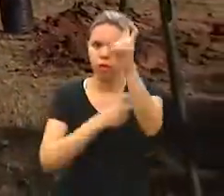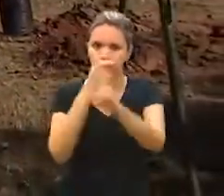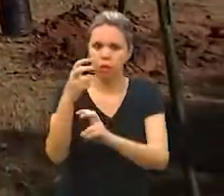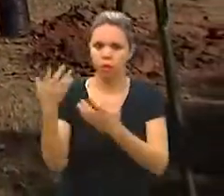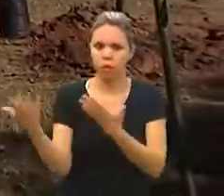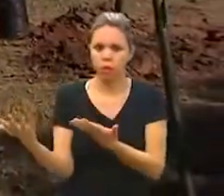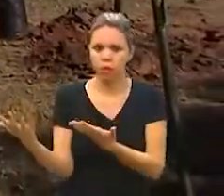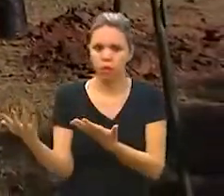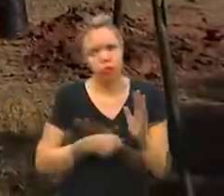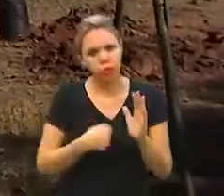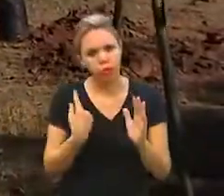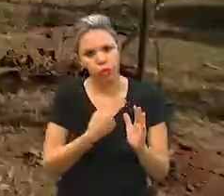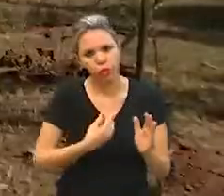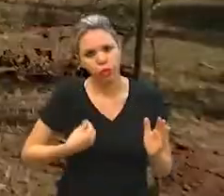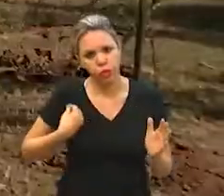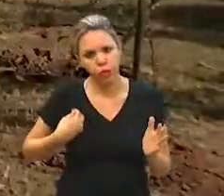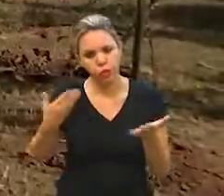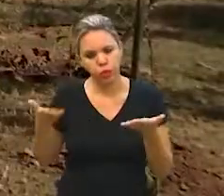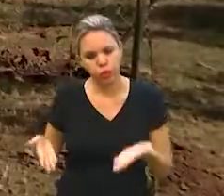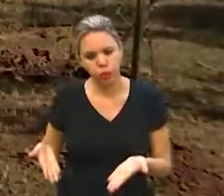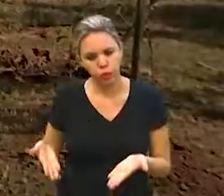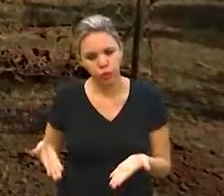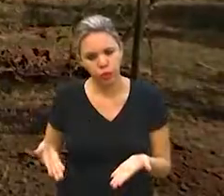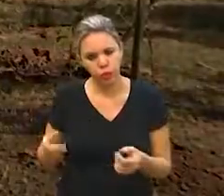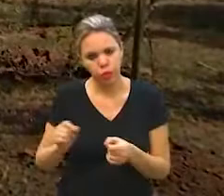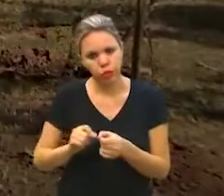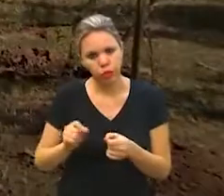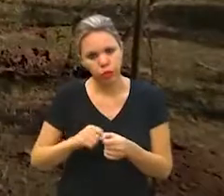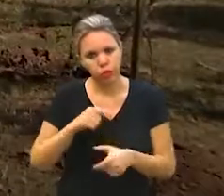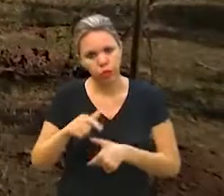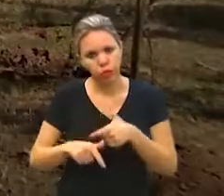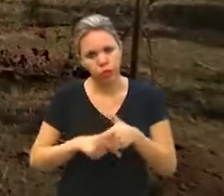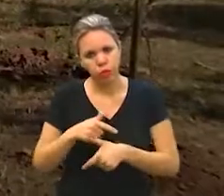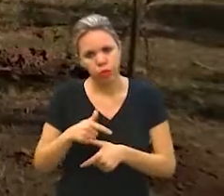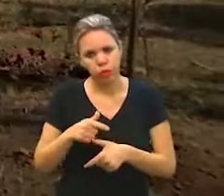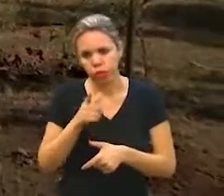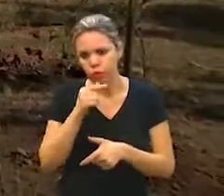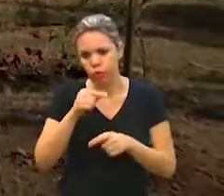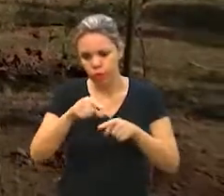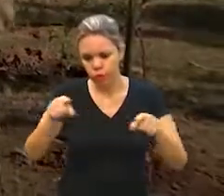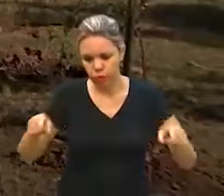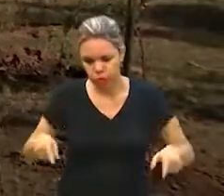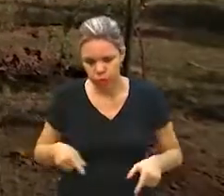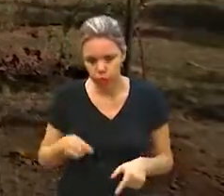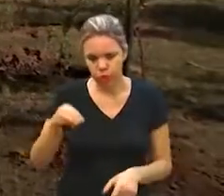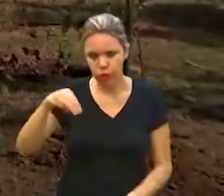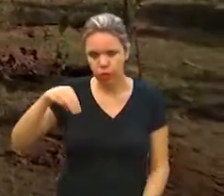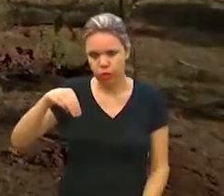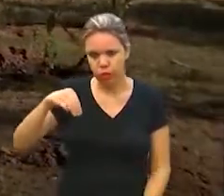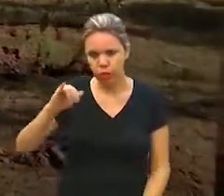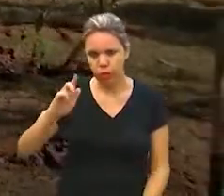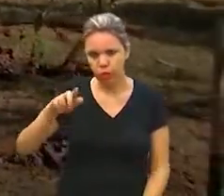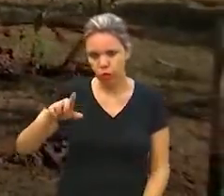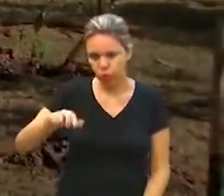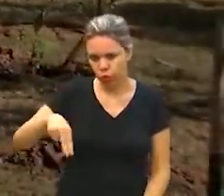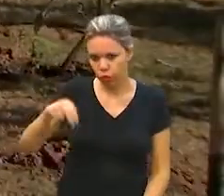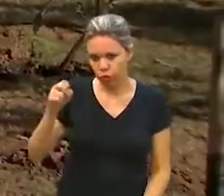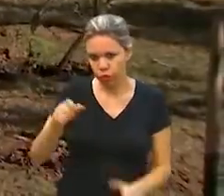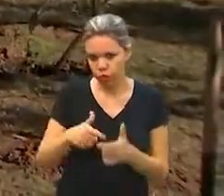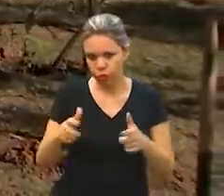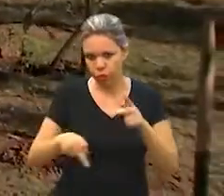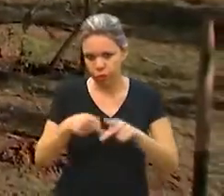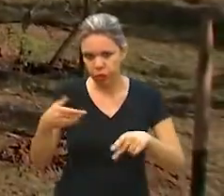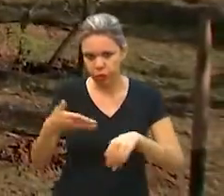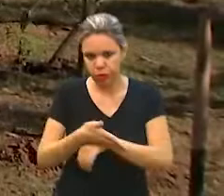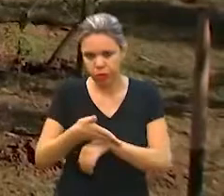Parque Linear do Capivari. E nós estamos aqui fazendo esse trabalho. A Lagoa do Mingone é uma grande área de